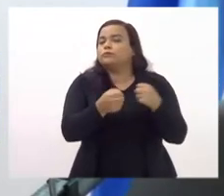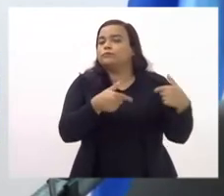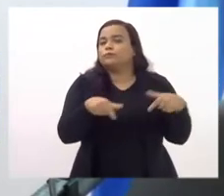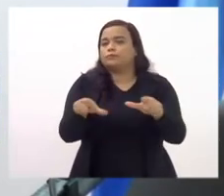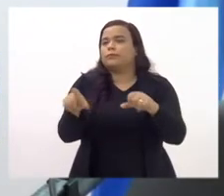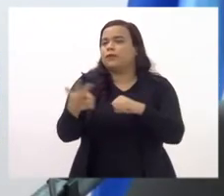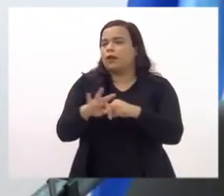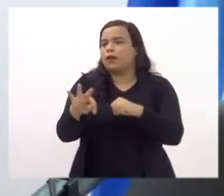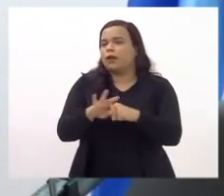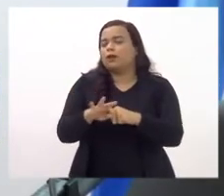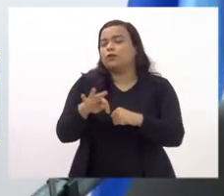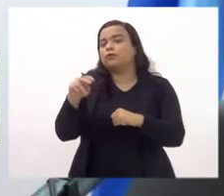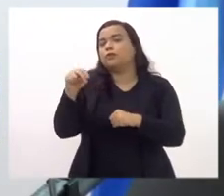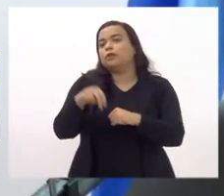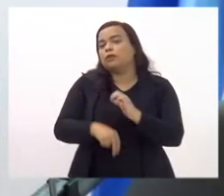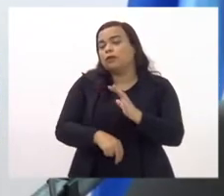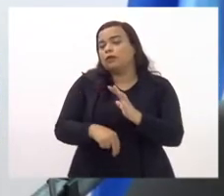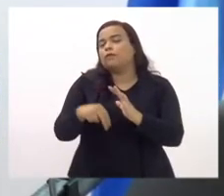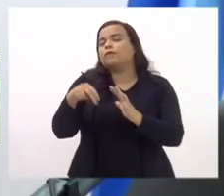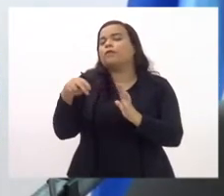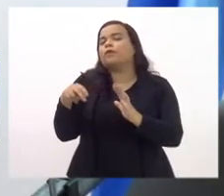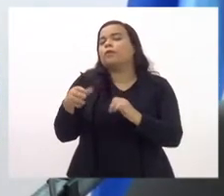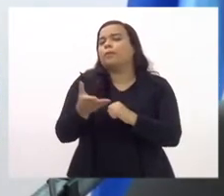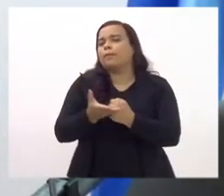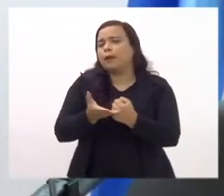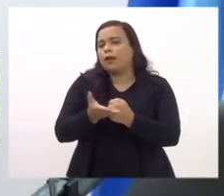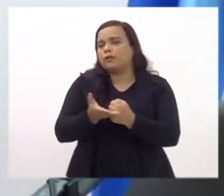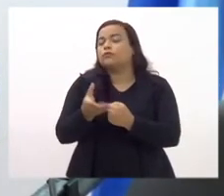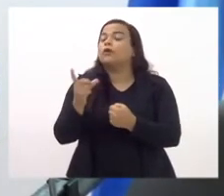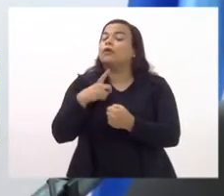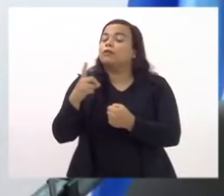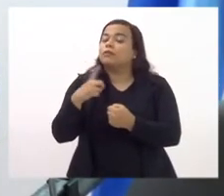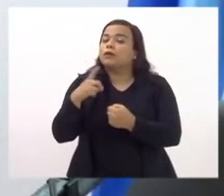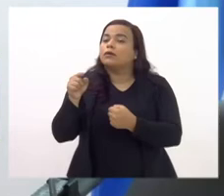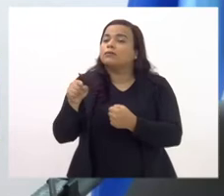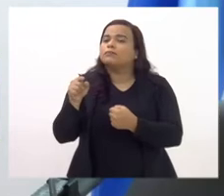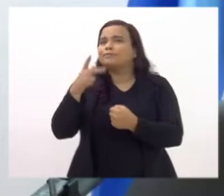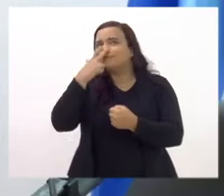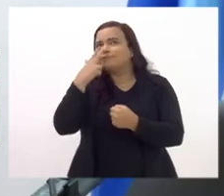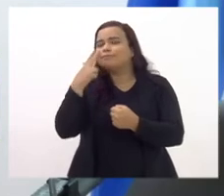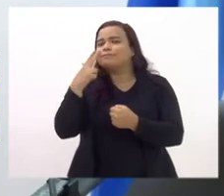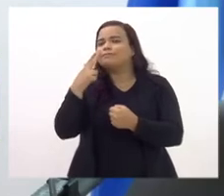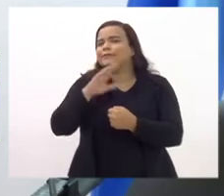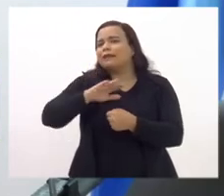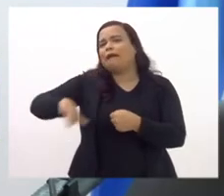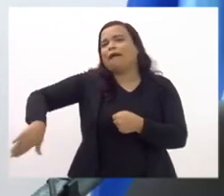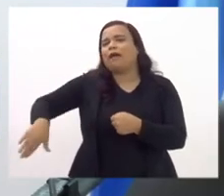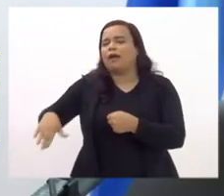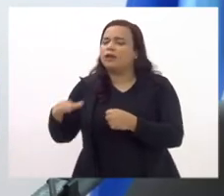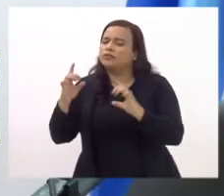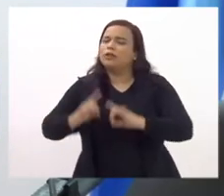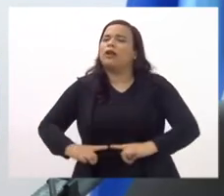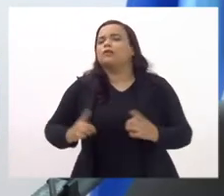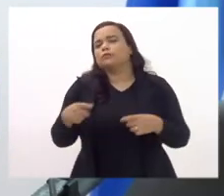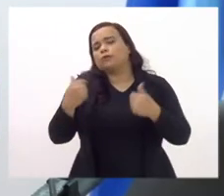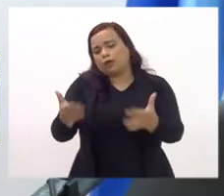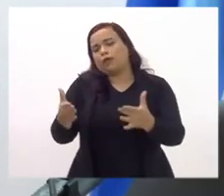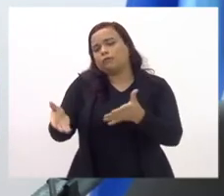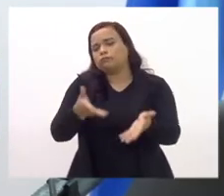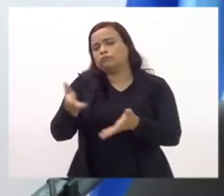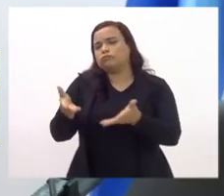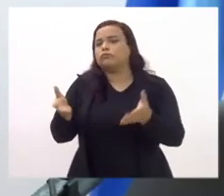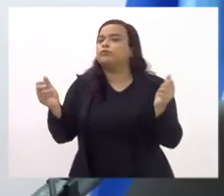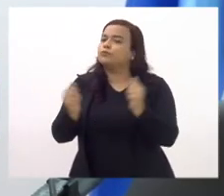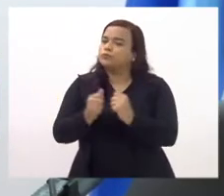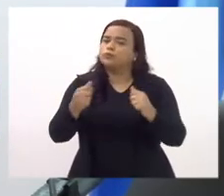técnico de nível médio, a gente tem, na prática, esse direito sendo negado. Então, nós vamos dar tratamento em conjunto, acho que isso, quando a gente passar a palavra